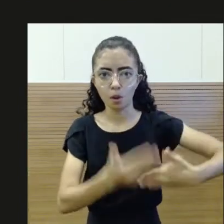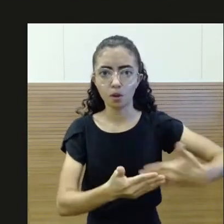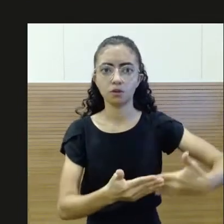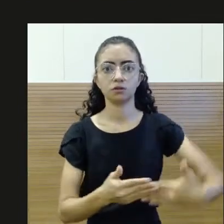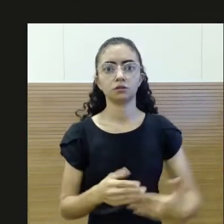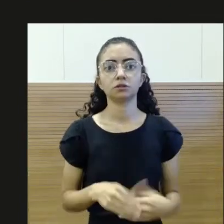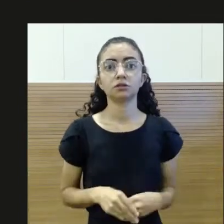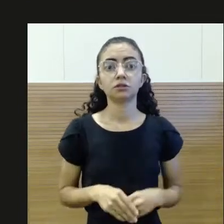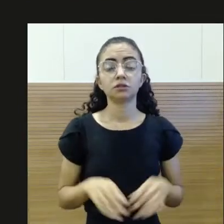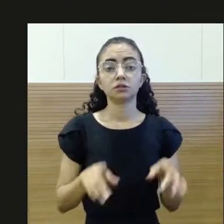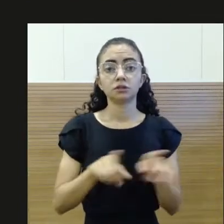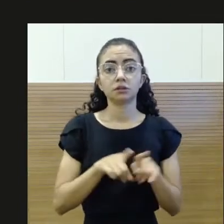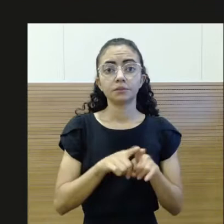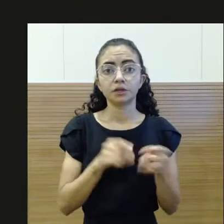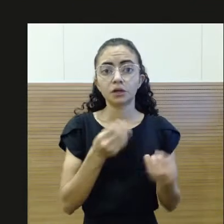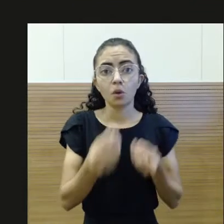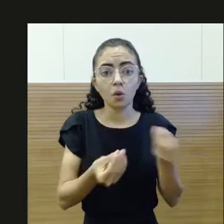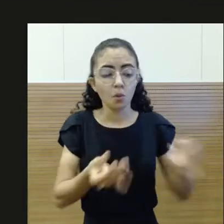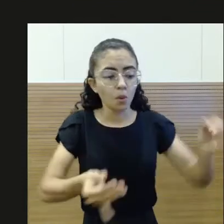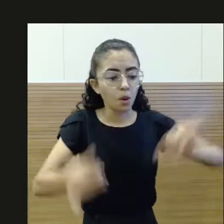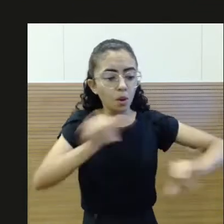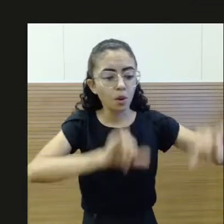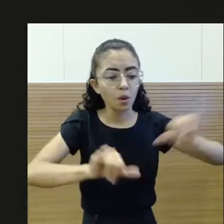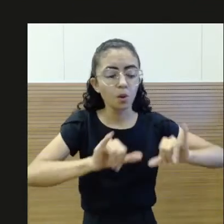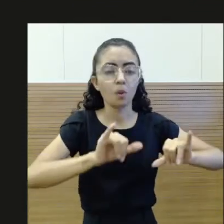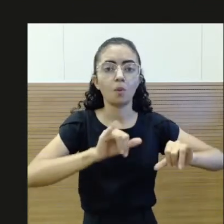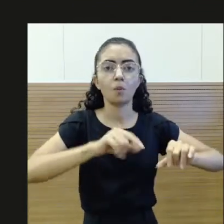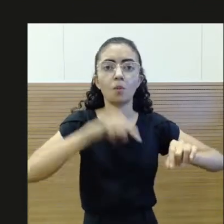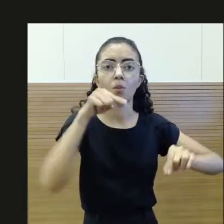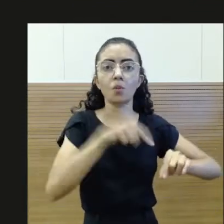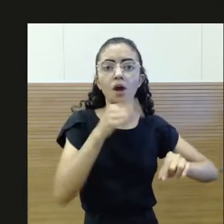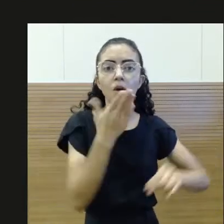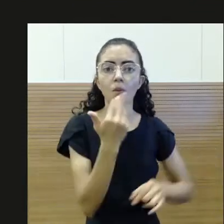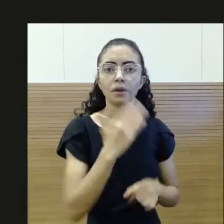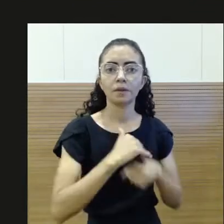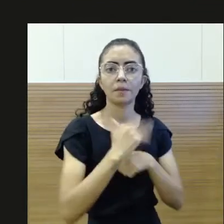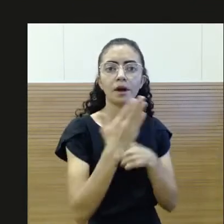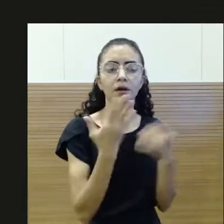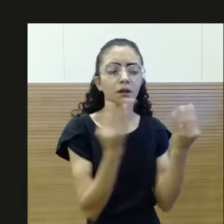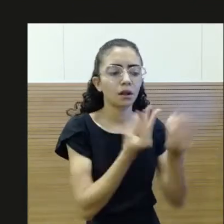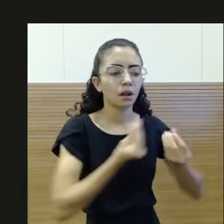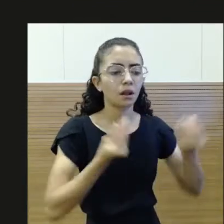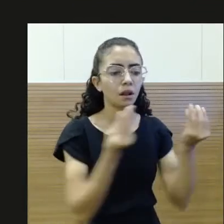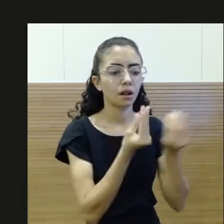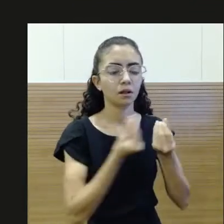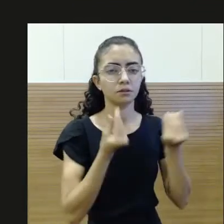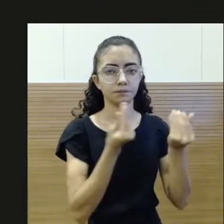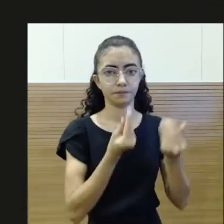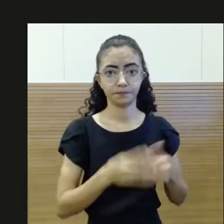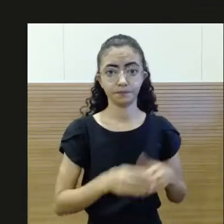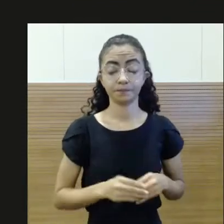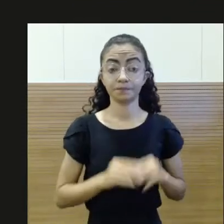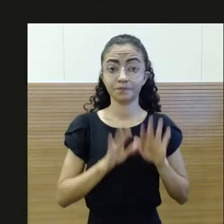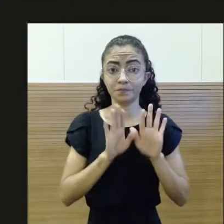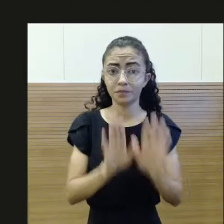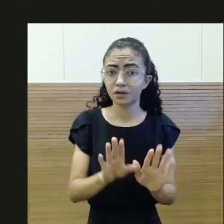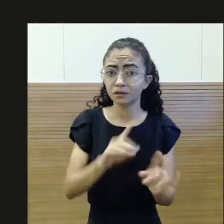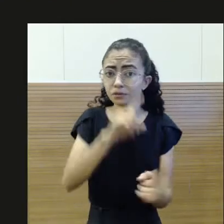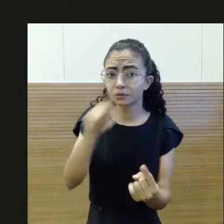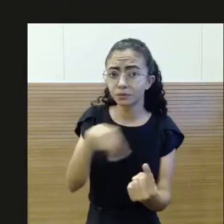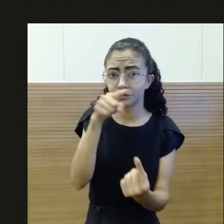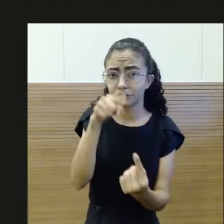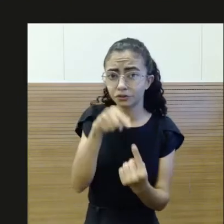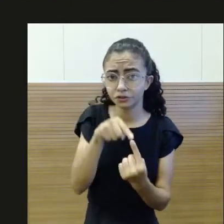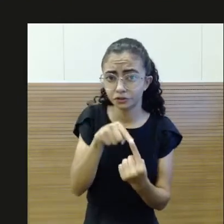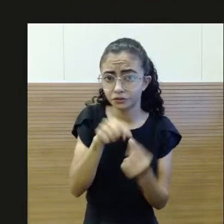são usados para tornar o produto palatável ou hiperpalatável. Mas o mais importante é que o objetivo aqui, o